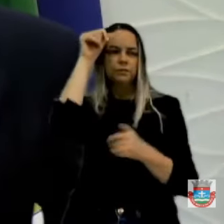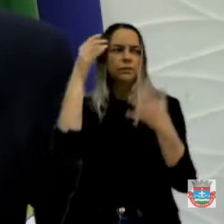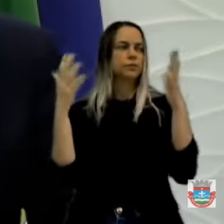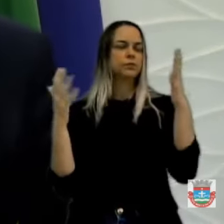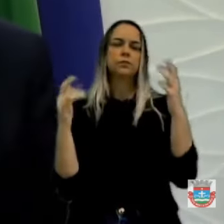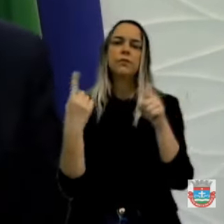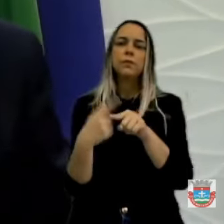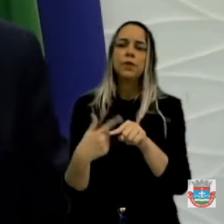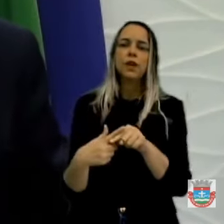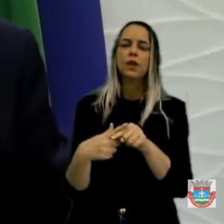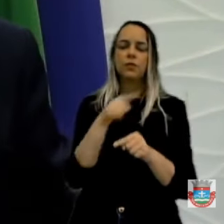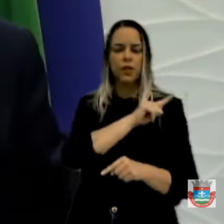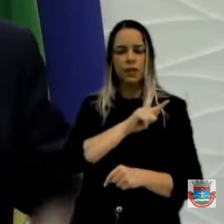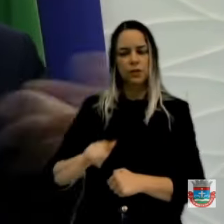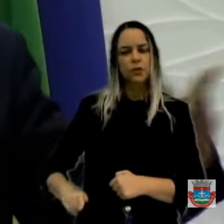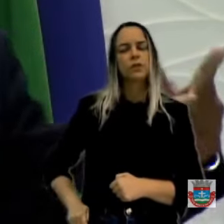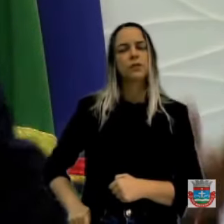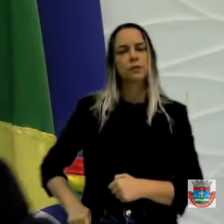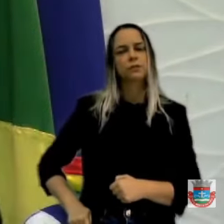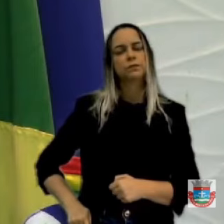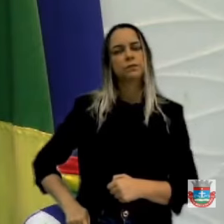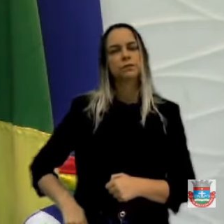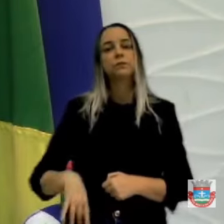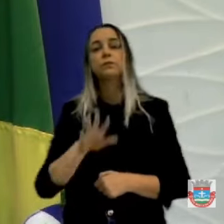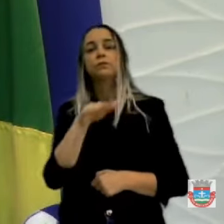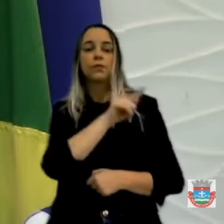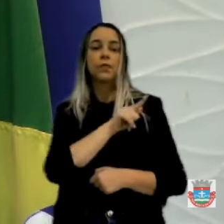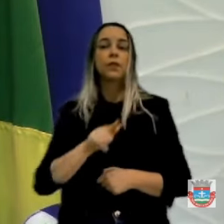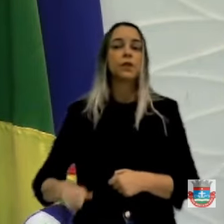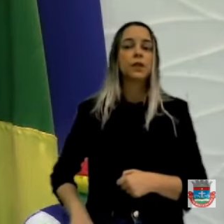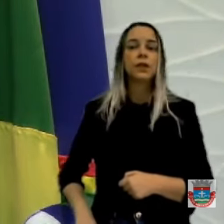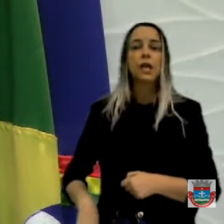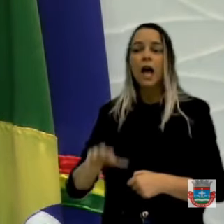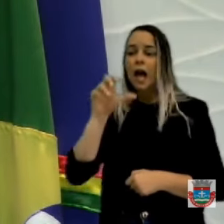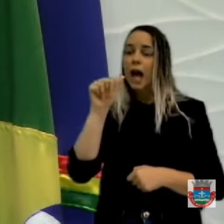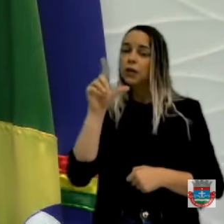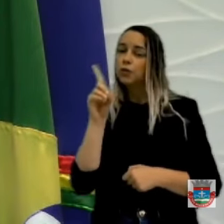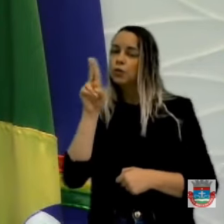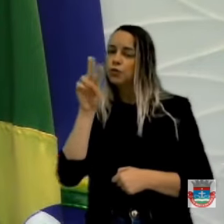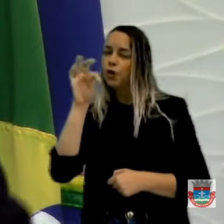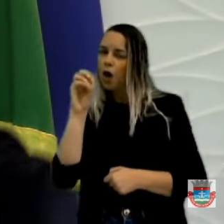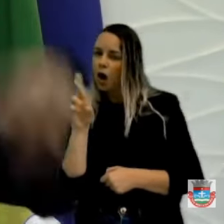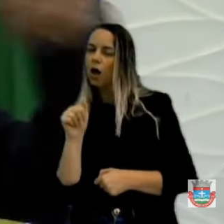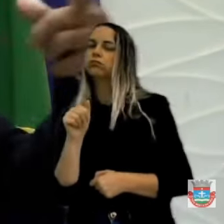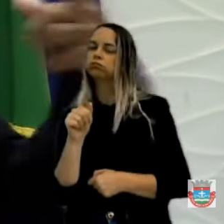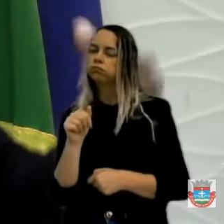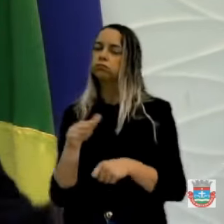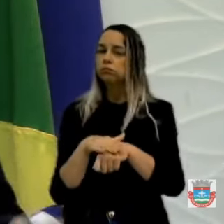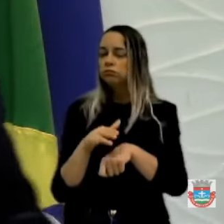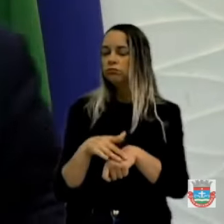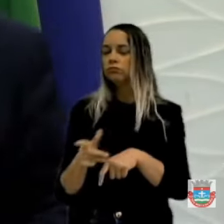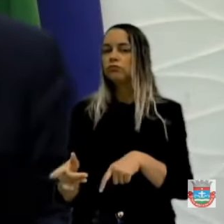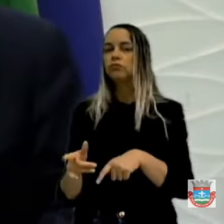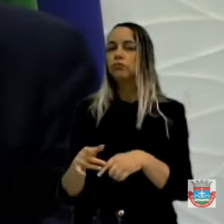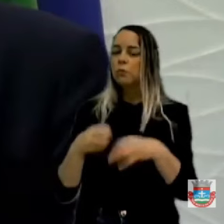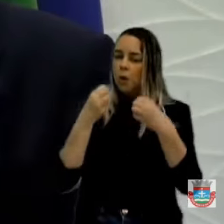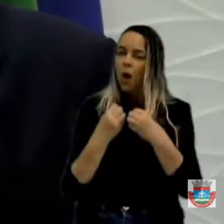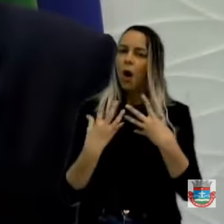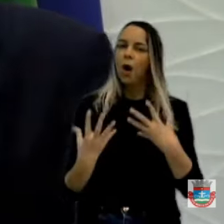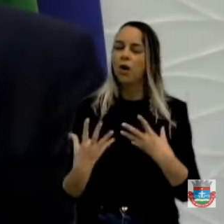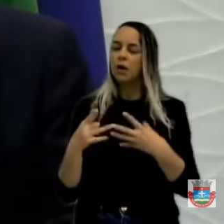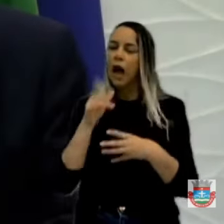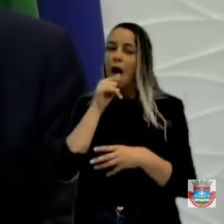à governadora: governadora, nós fizemos uma adutora para a Vila do Espírito Santo, com um porte muito bom, para